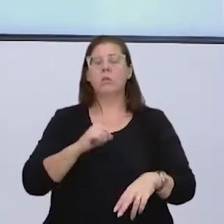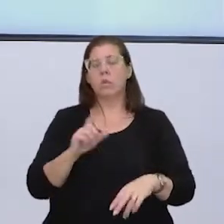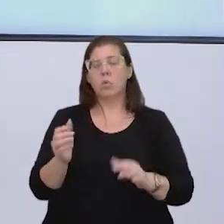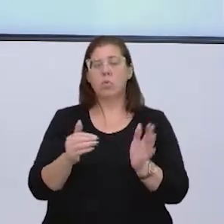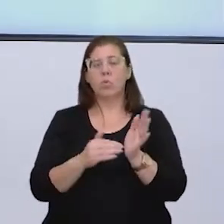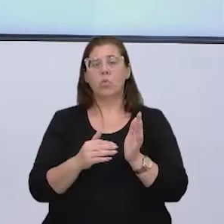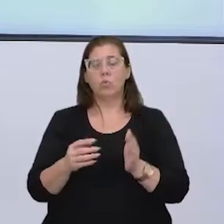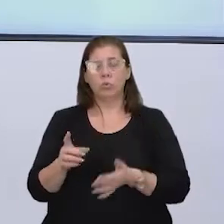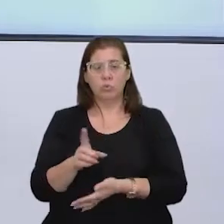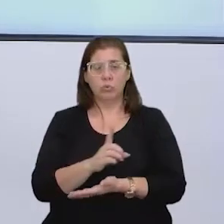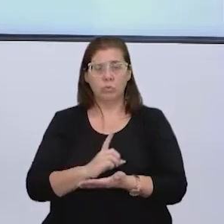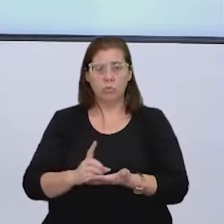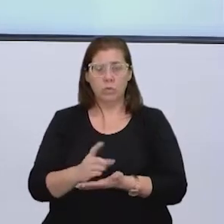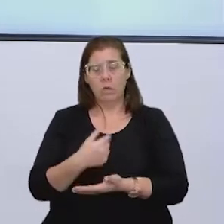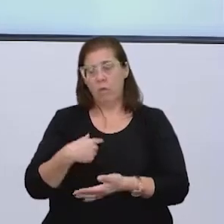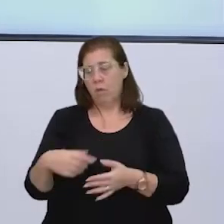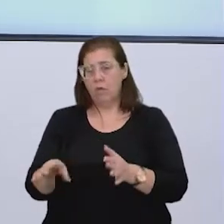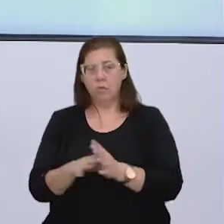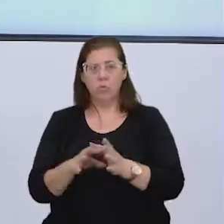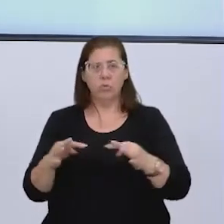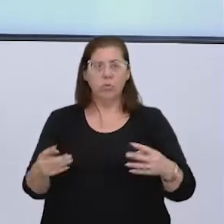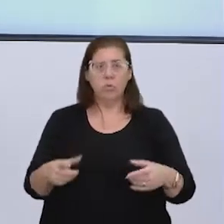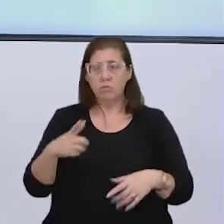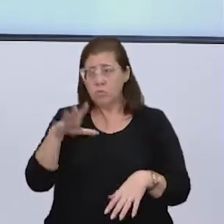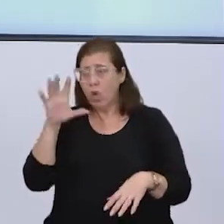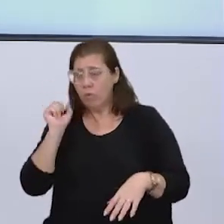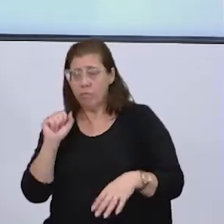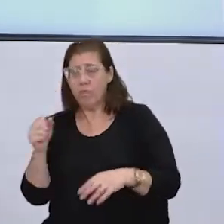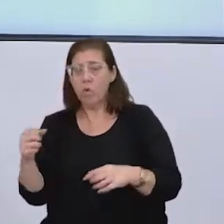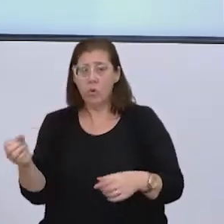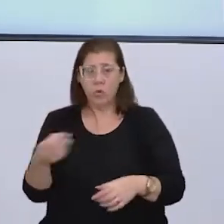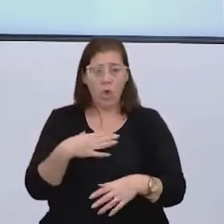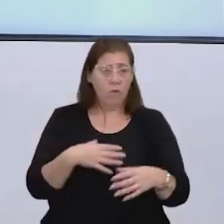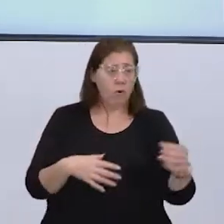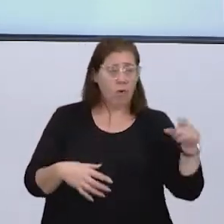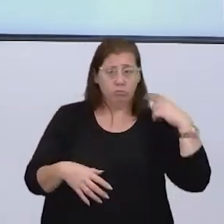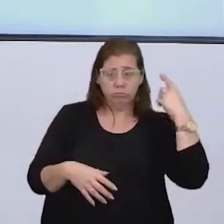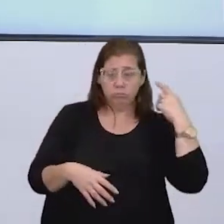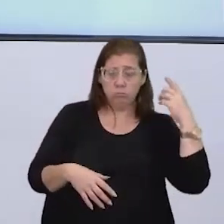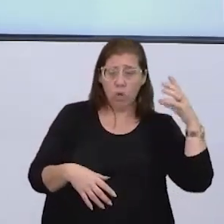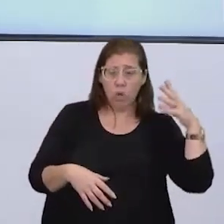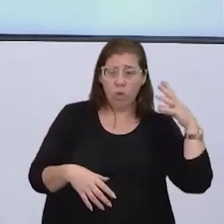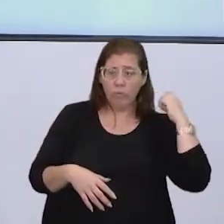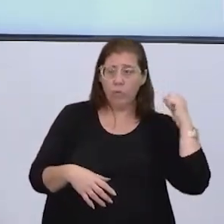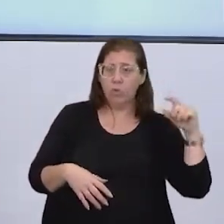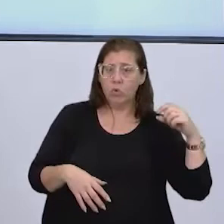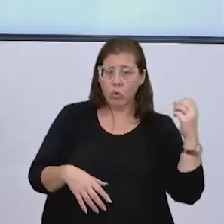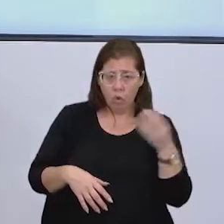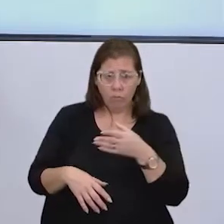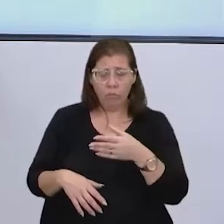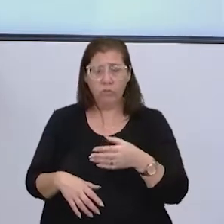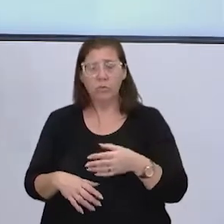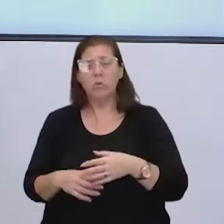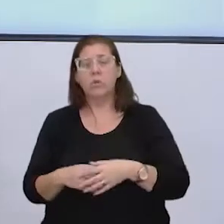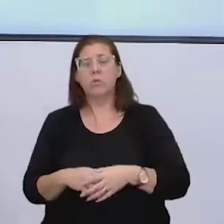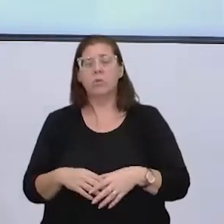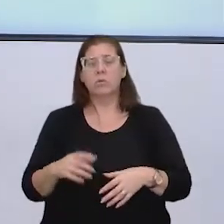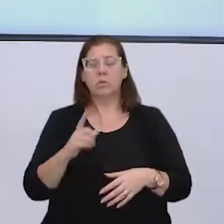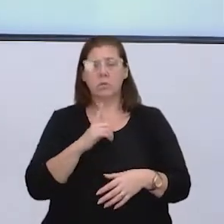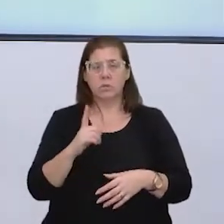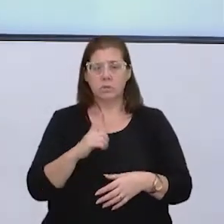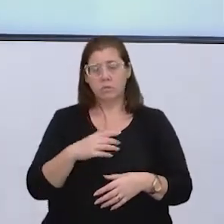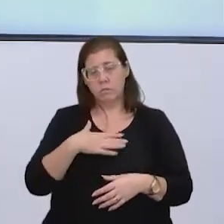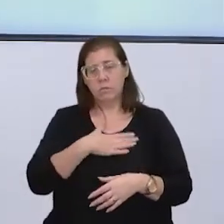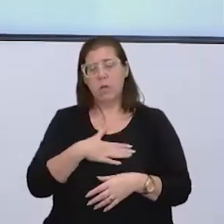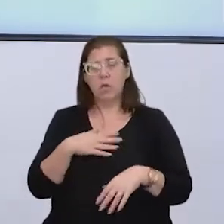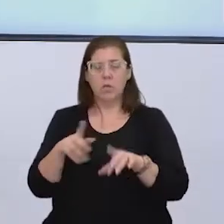dele. Eu cheguei e todo mundo, você ouviu o novo CD do Iron? Você ouviu o novo CD do Iron? Eu falo, gente, eu nem gosto tanto de Iron assim, mas agora eu preciso